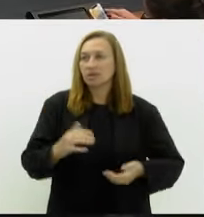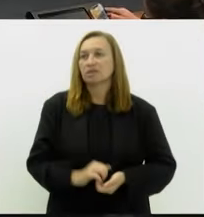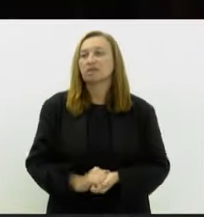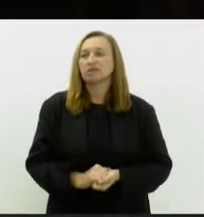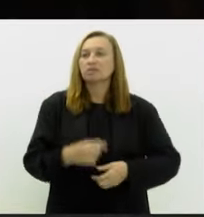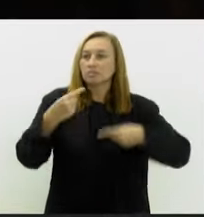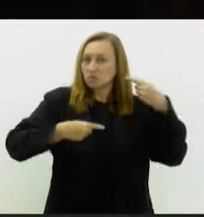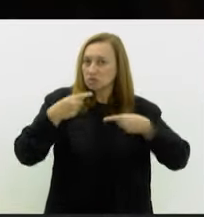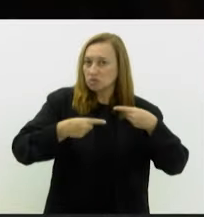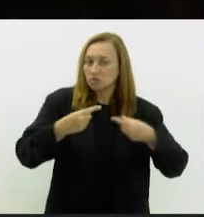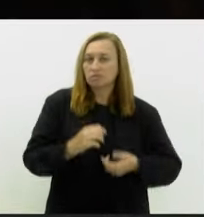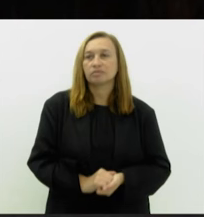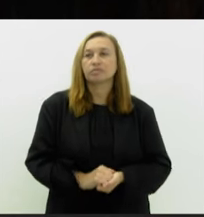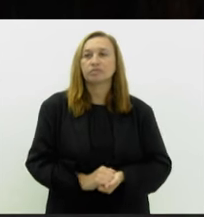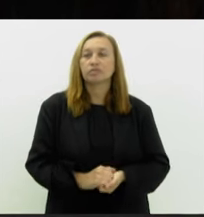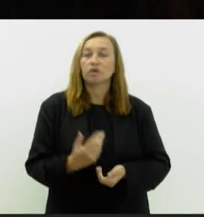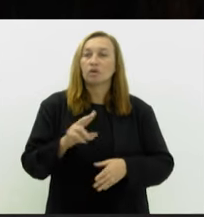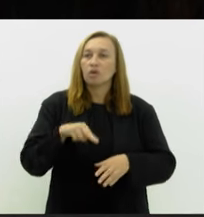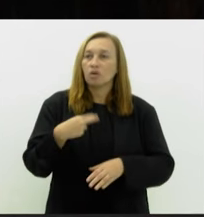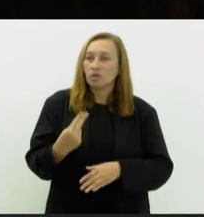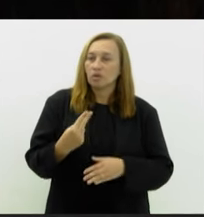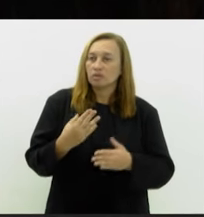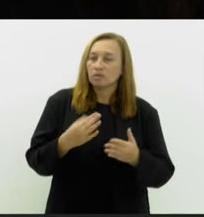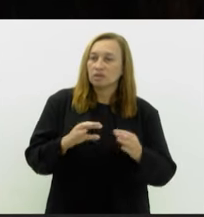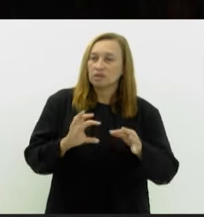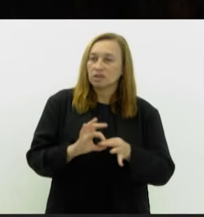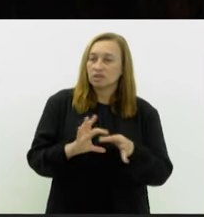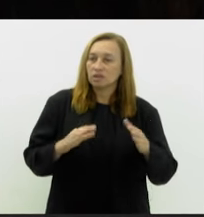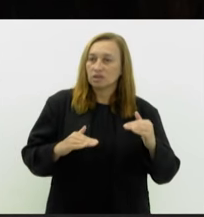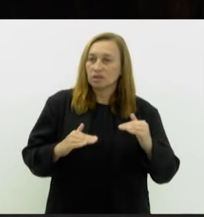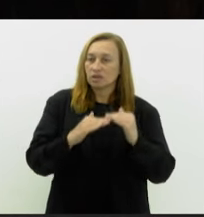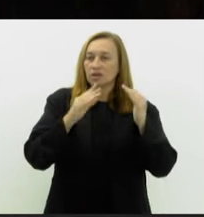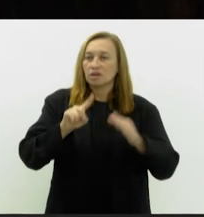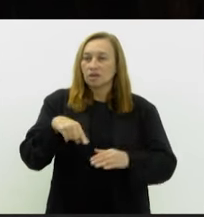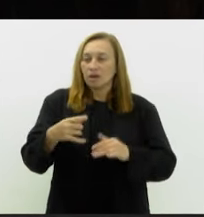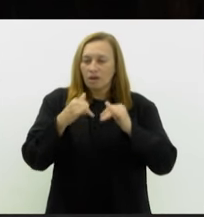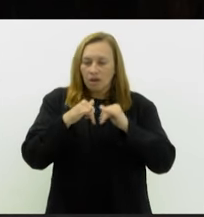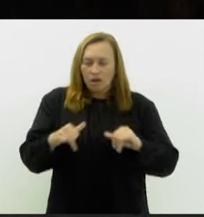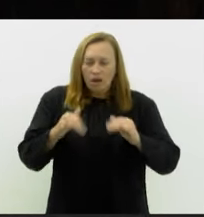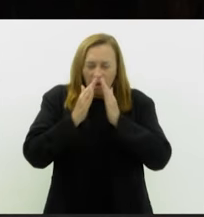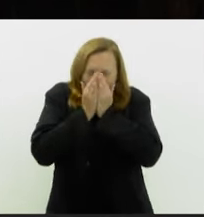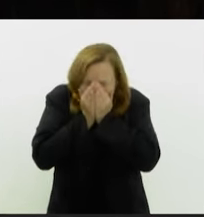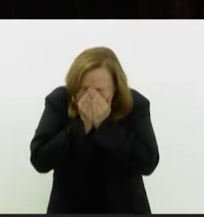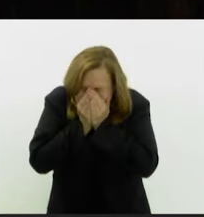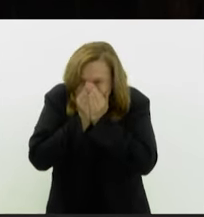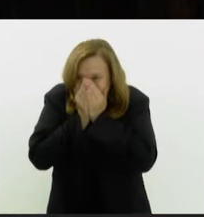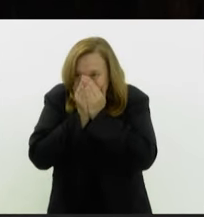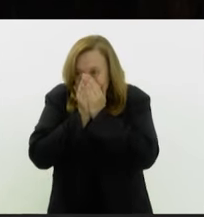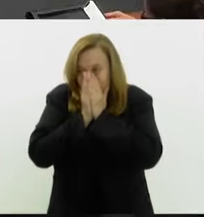Para discutir ou vai aprovar, deixar aprovar e fazer a declaração?